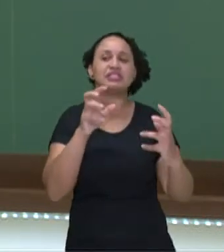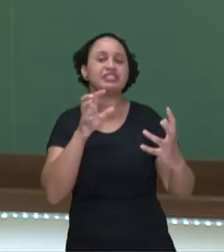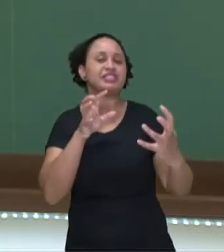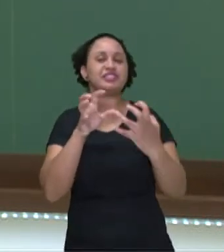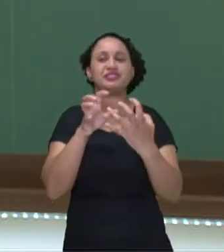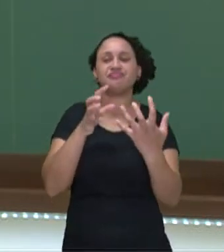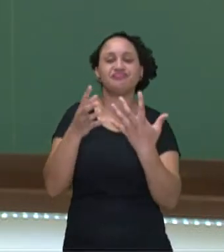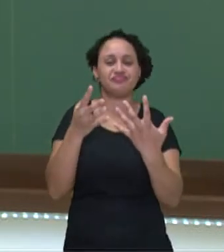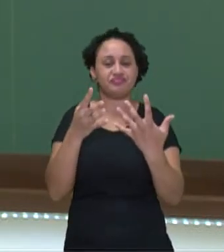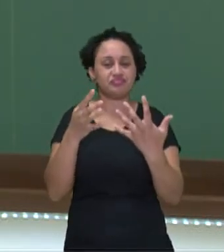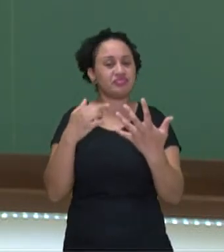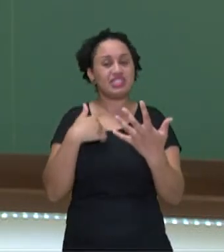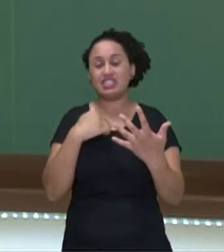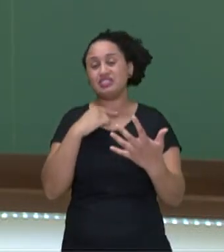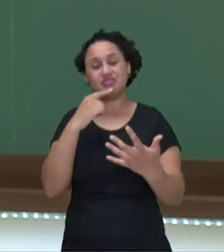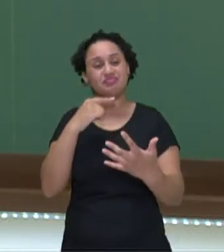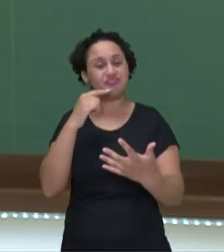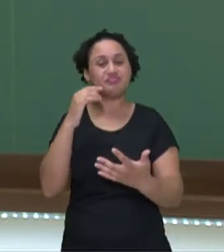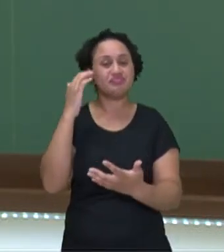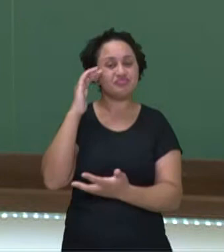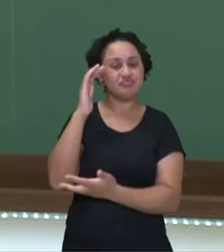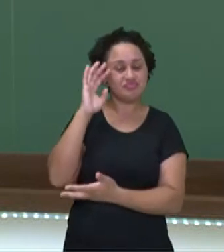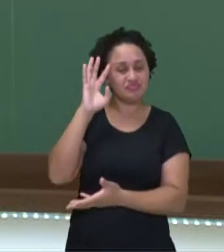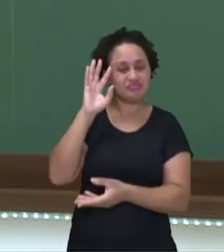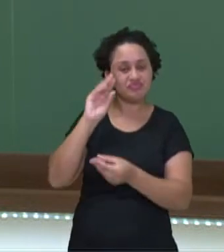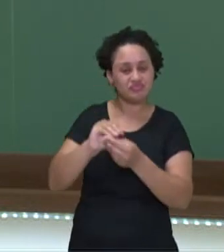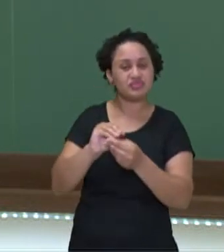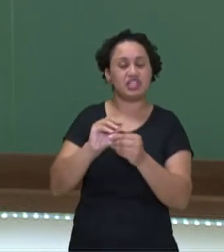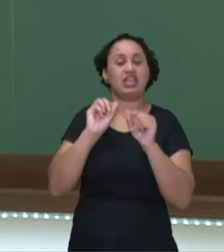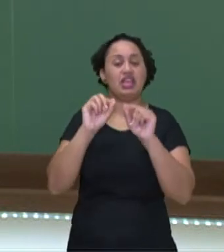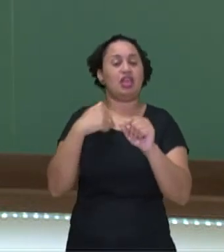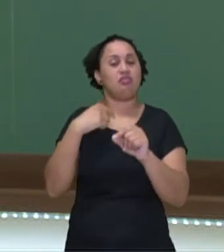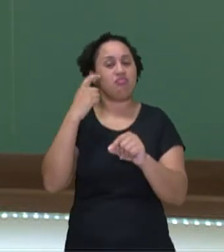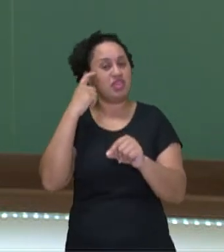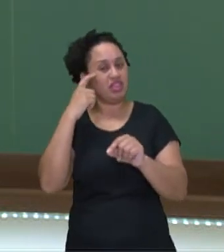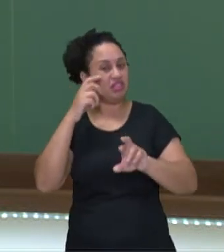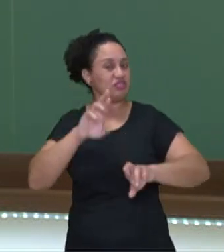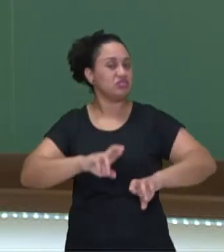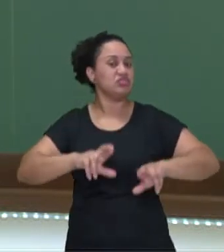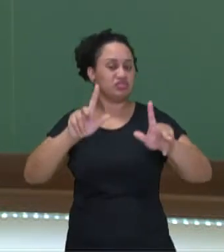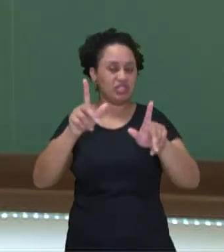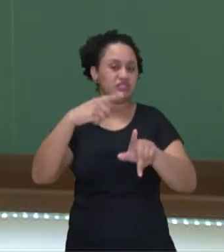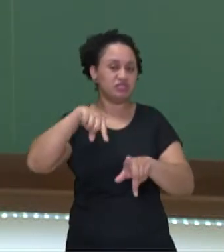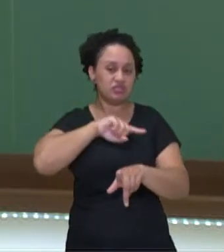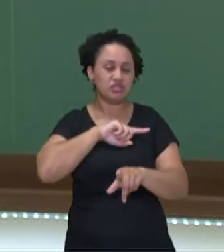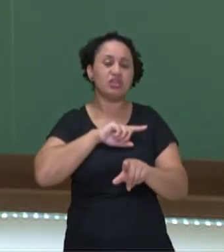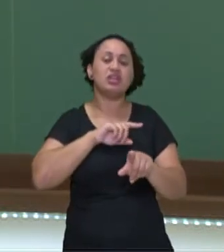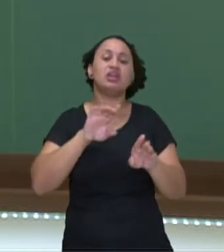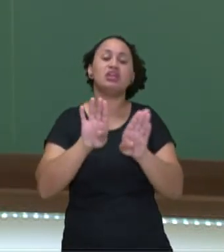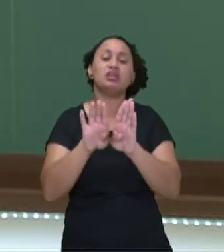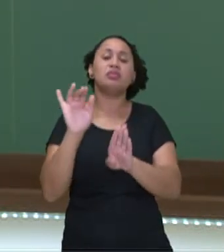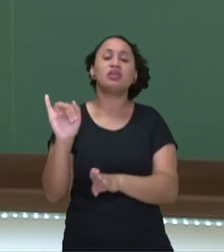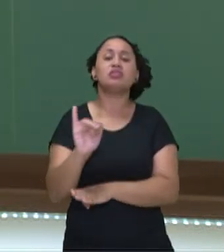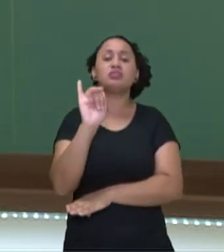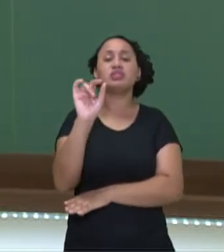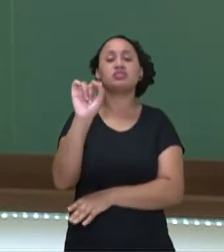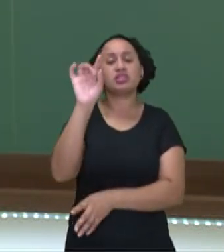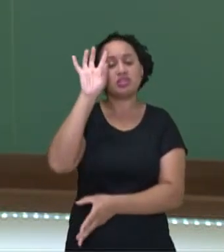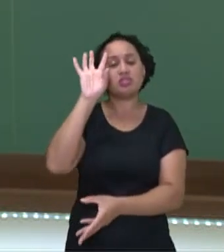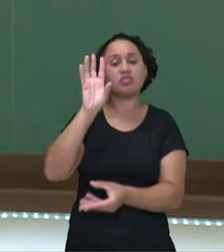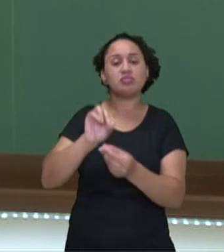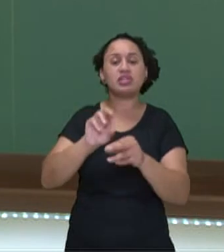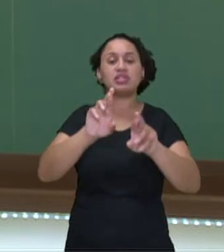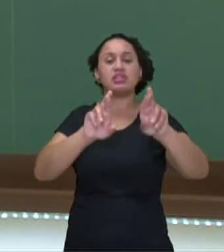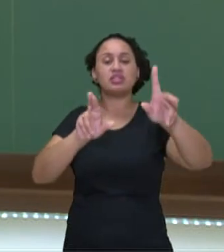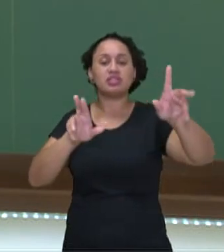gente possa não se entender muito bem aí com quem pensa muito diferente de nós, é importante entender que essas diferenças,